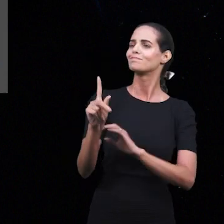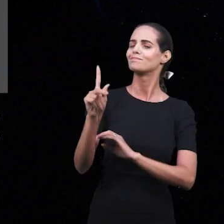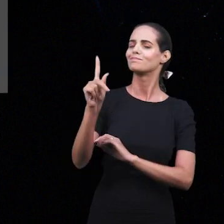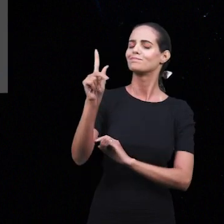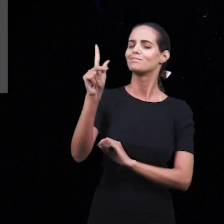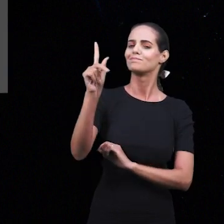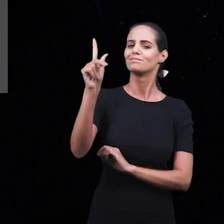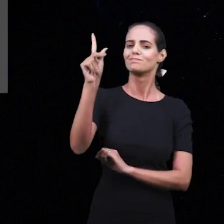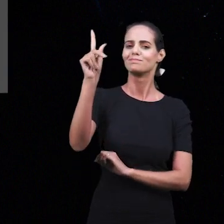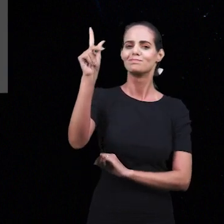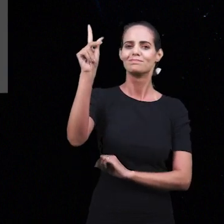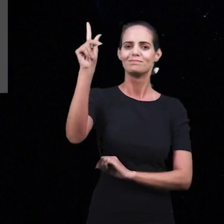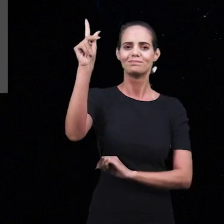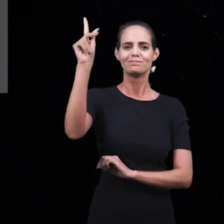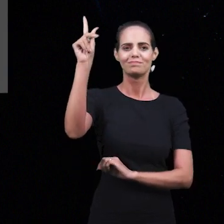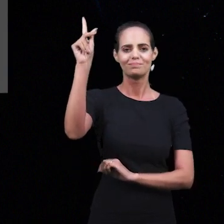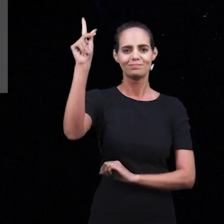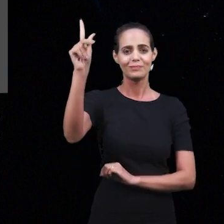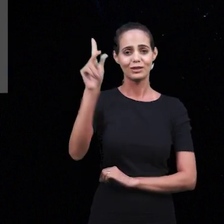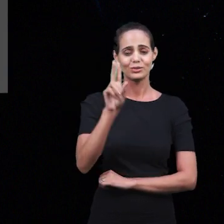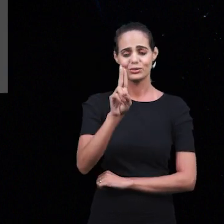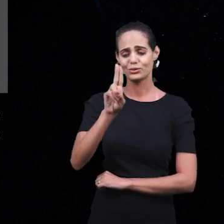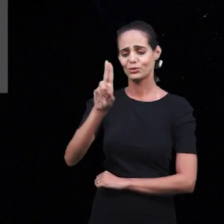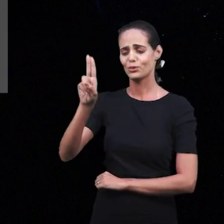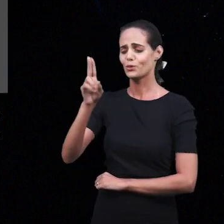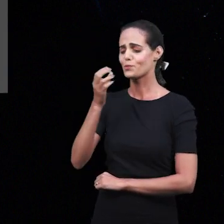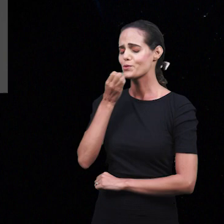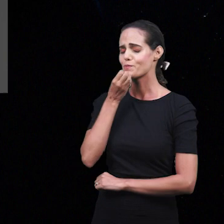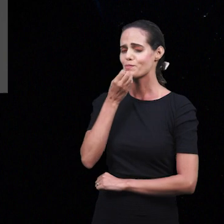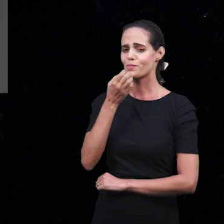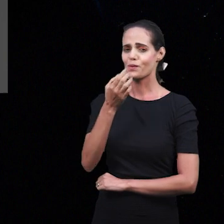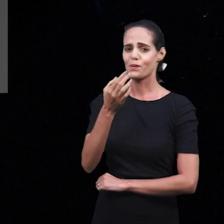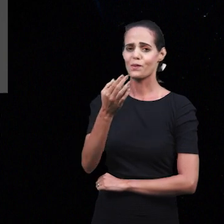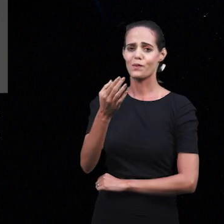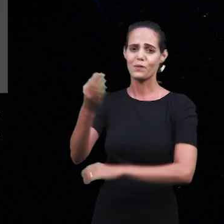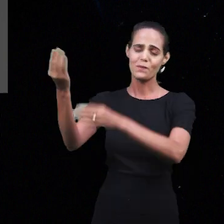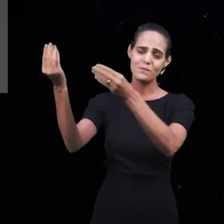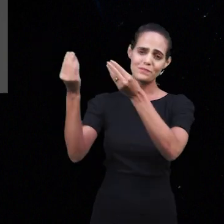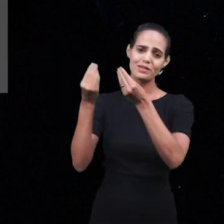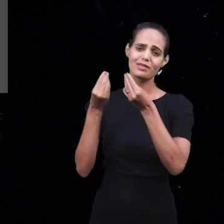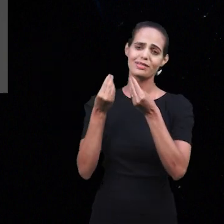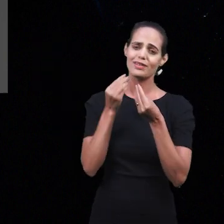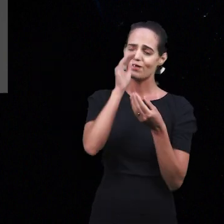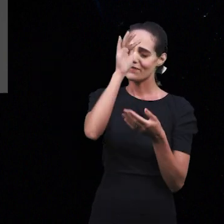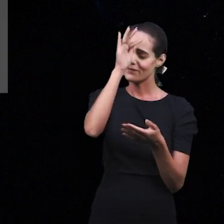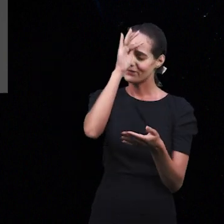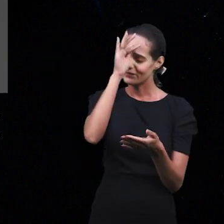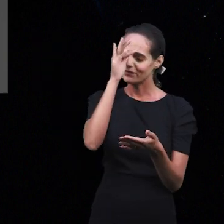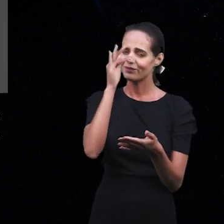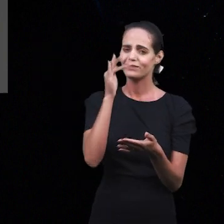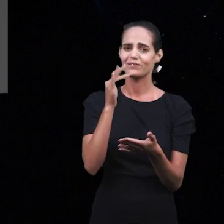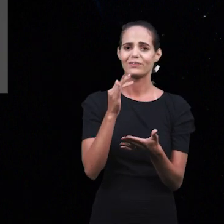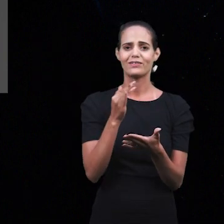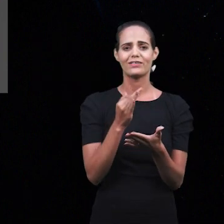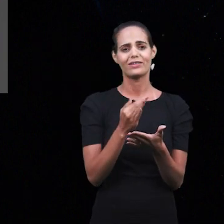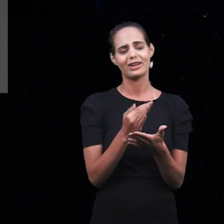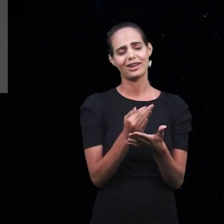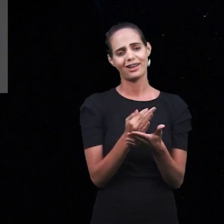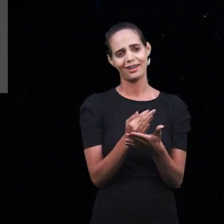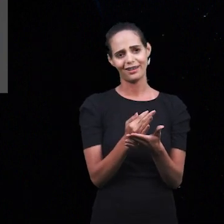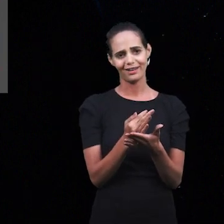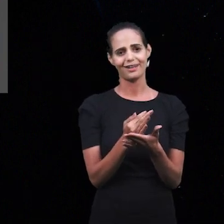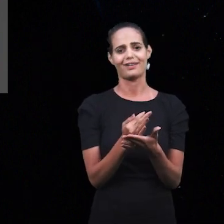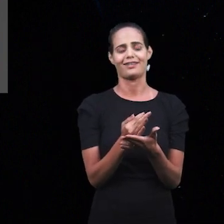porvir. Nome bom, doce a fé,